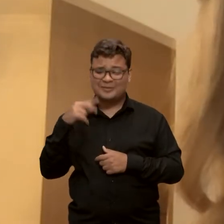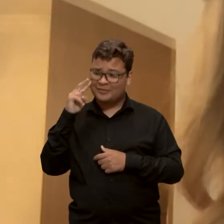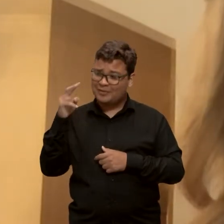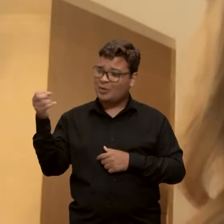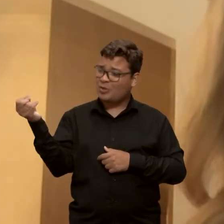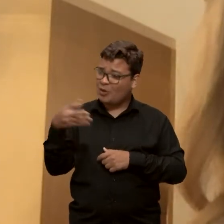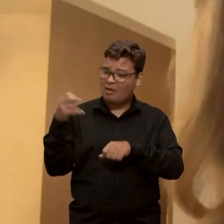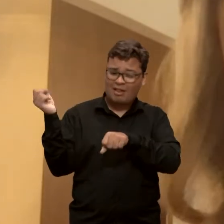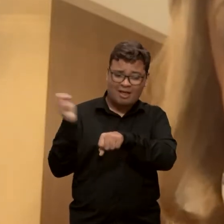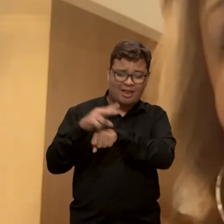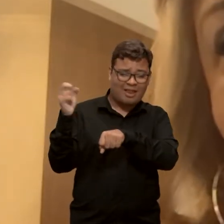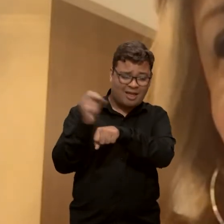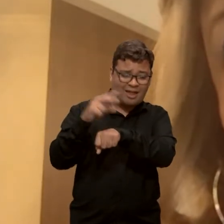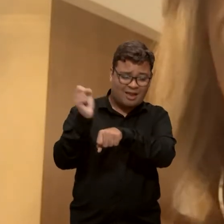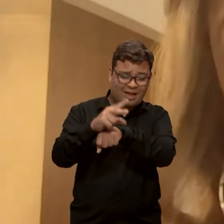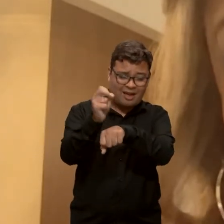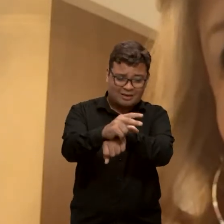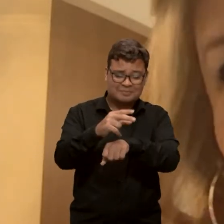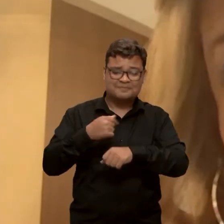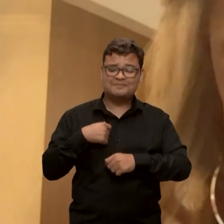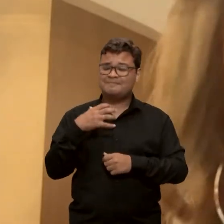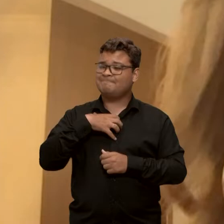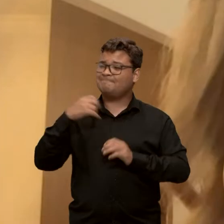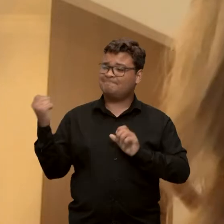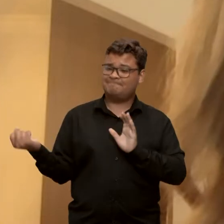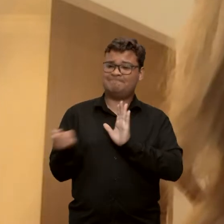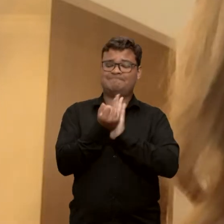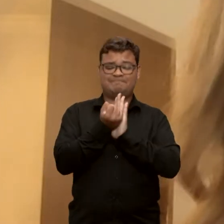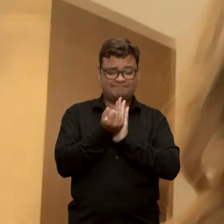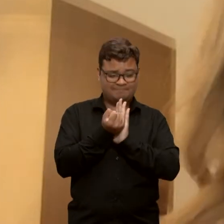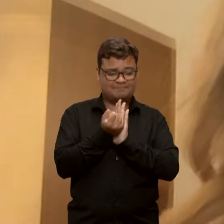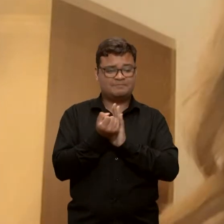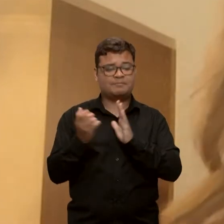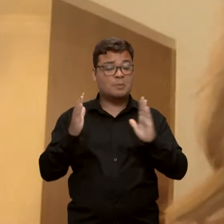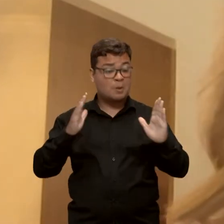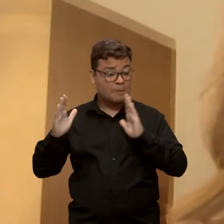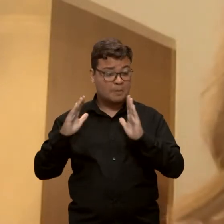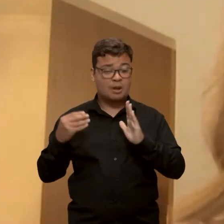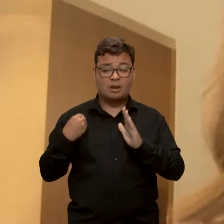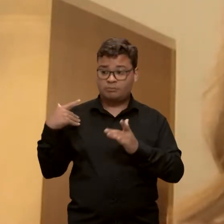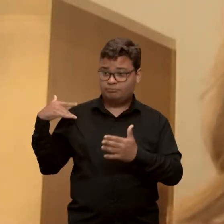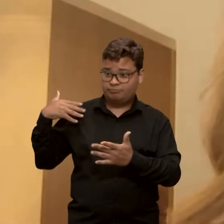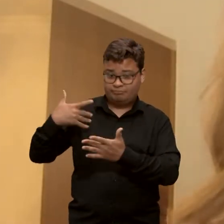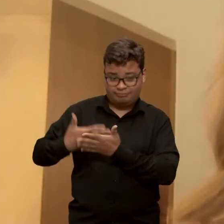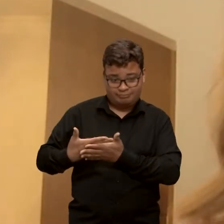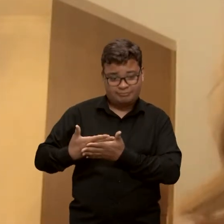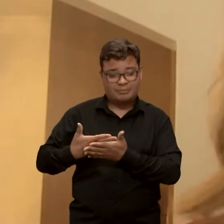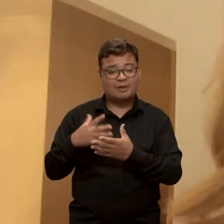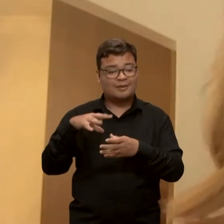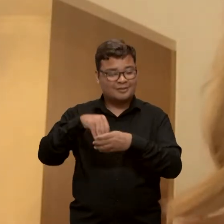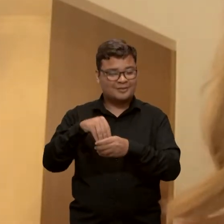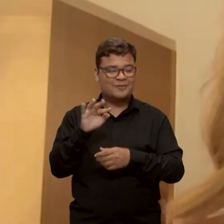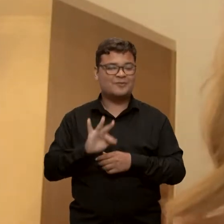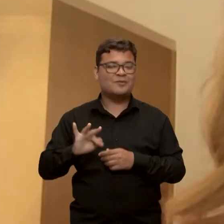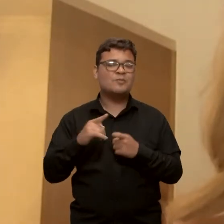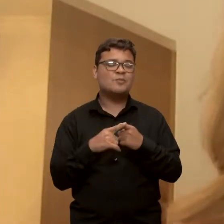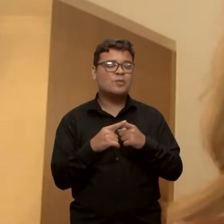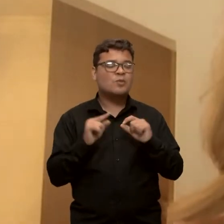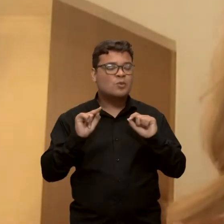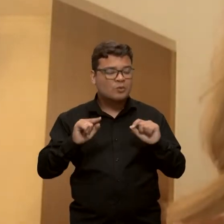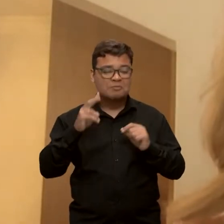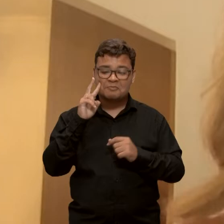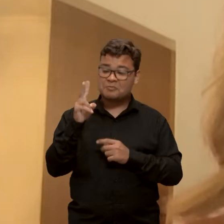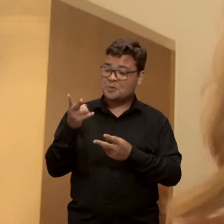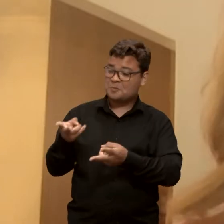faculdade. Uma coisa assim, que me marcou muito, mas muito durante toda essa trajetória minha na Faculdade de Medicina, foi o